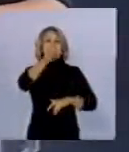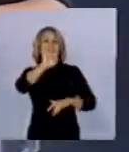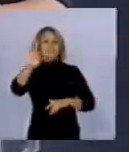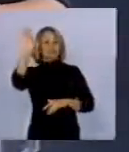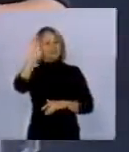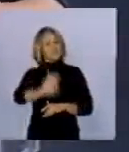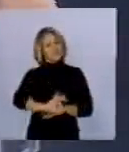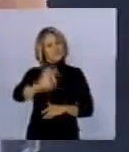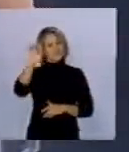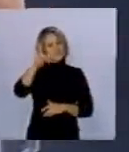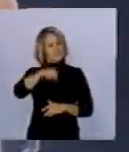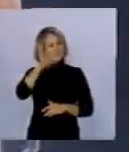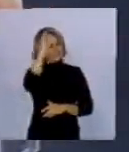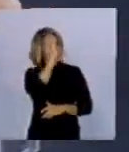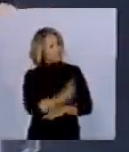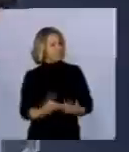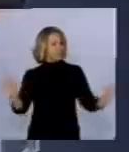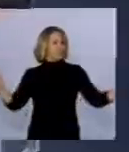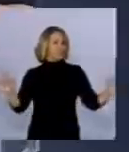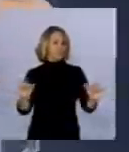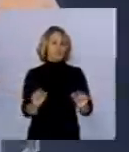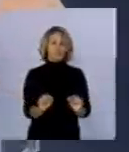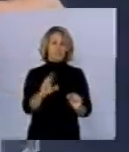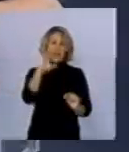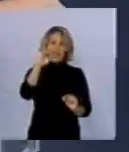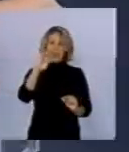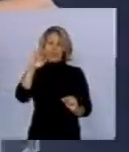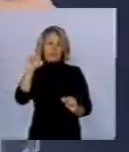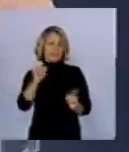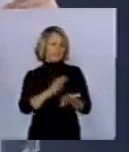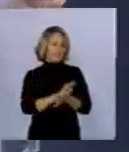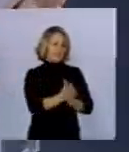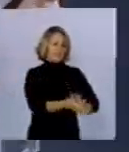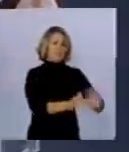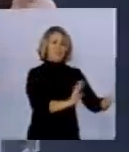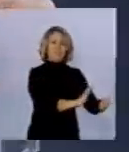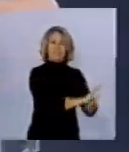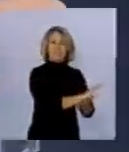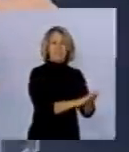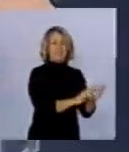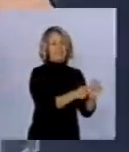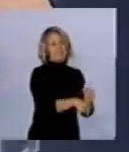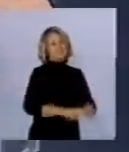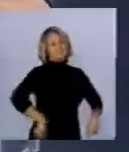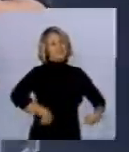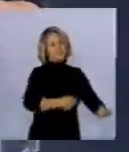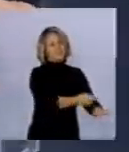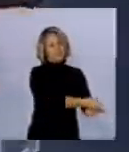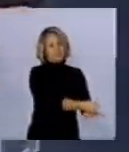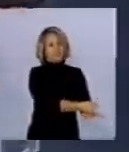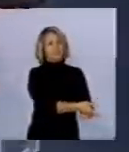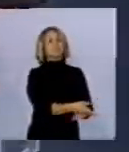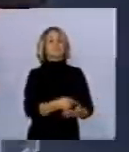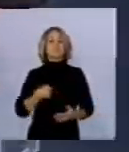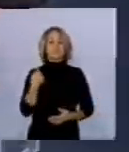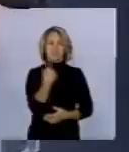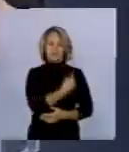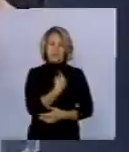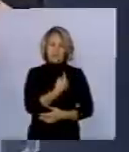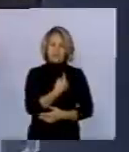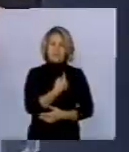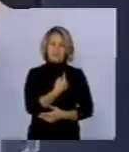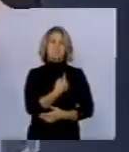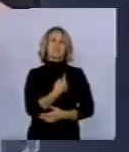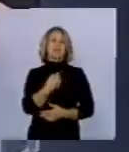potencial de mercado e não vai ser essa ínfima cota que vai afastar esses investimentos para nós senhor Ministro